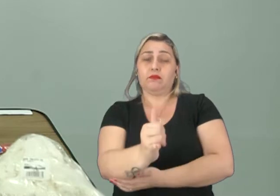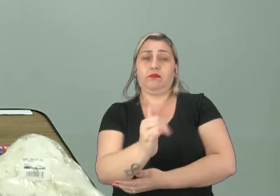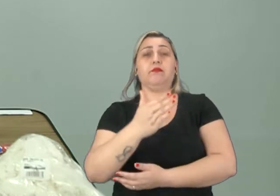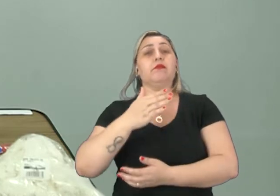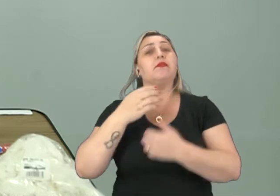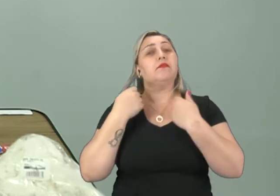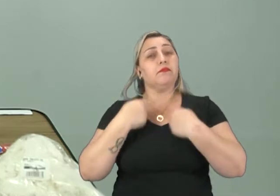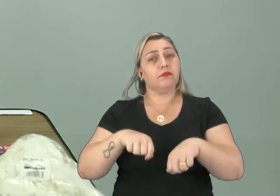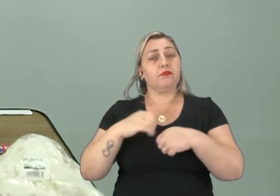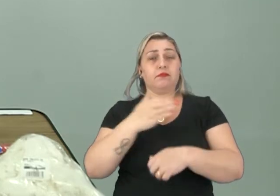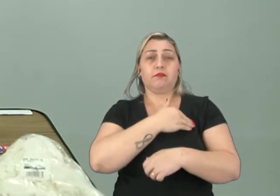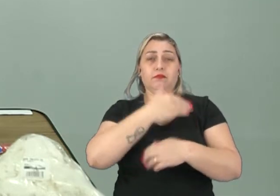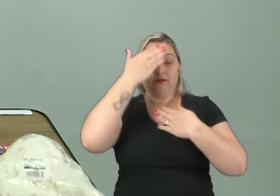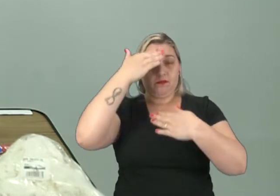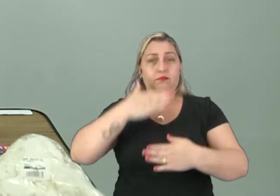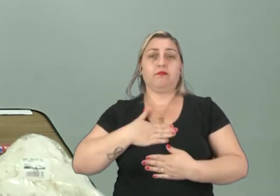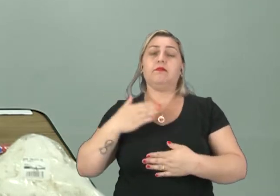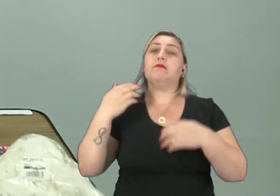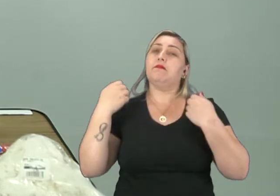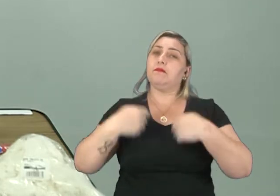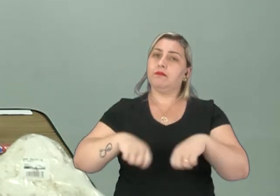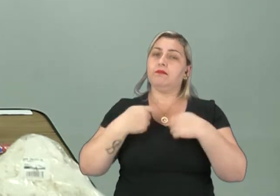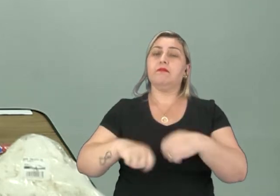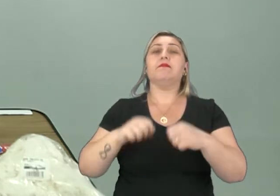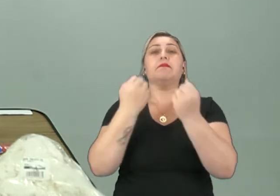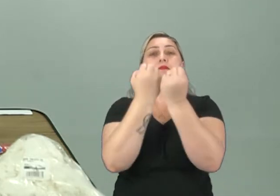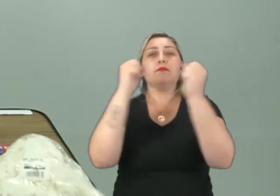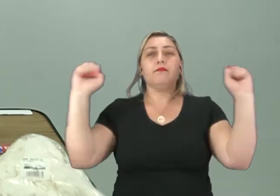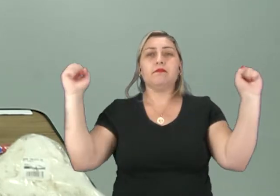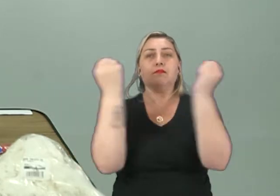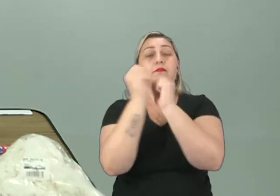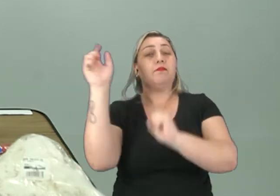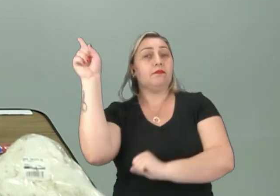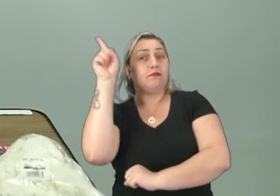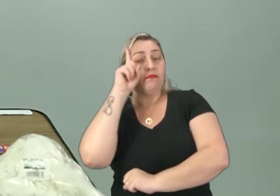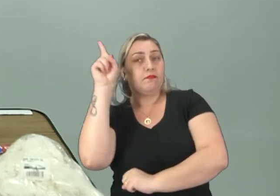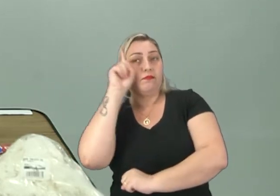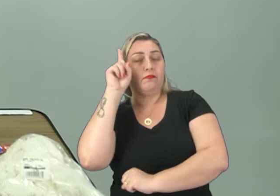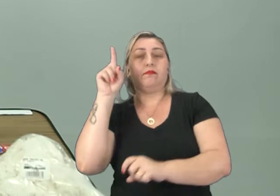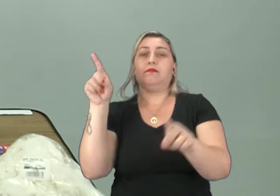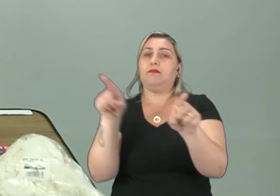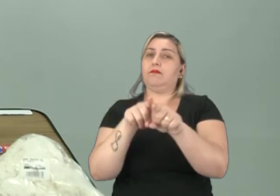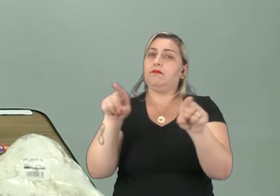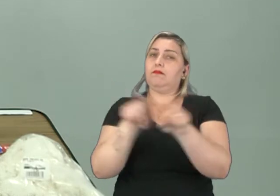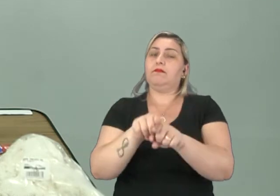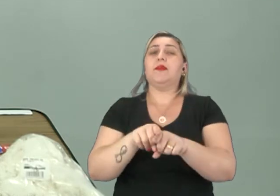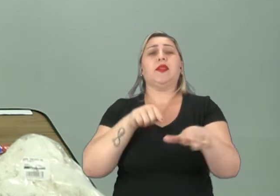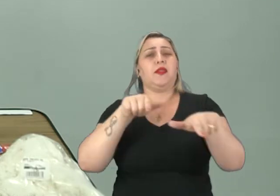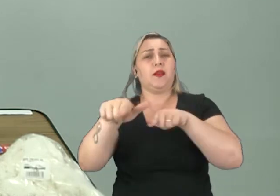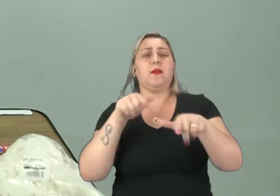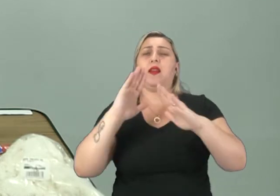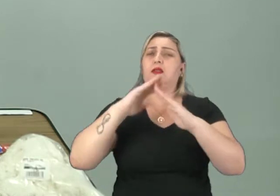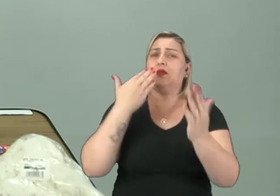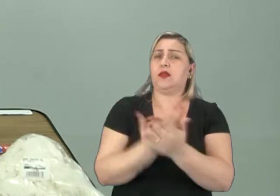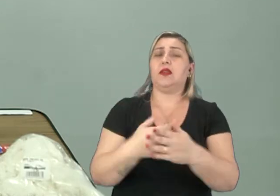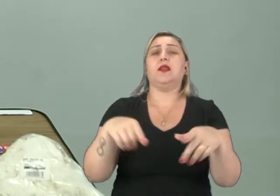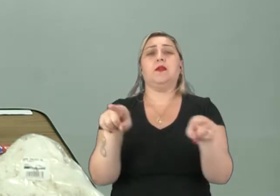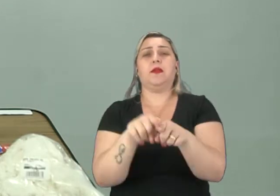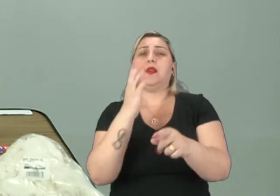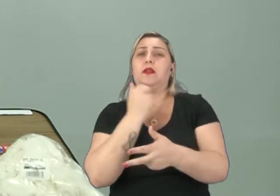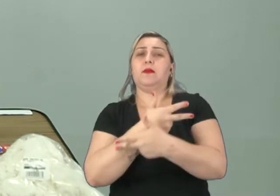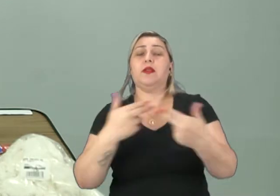a energia necessária para a gente fazer as atividades do nosso dia a dia. E, além da